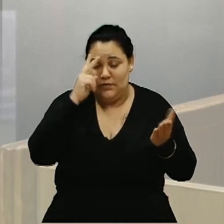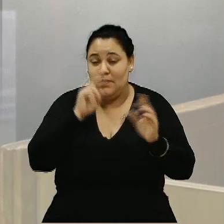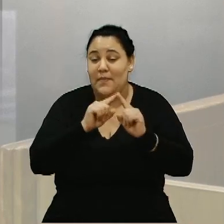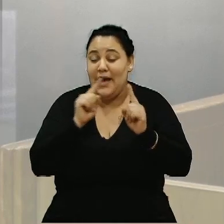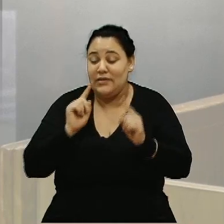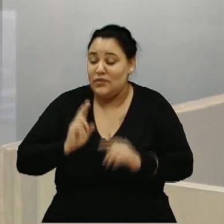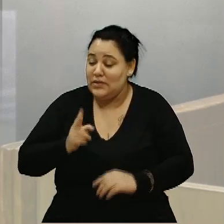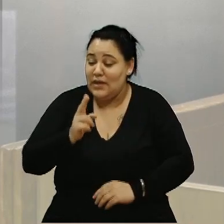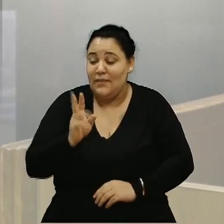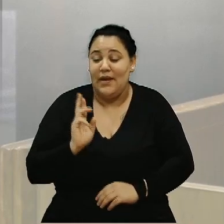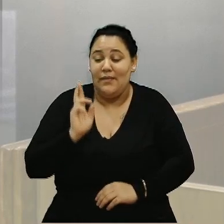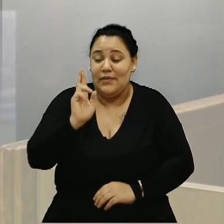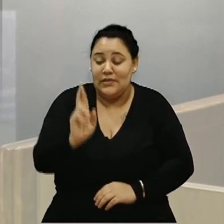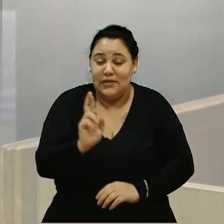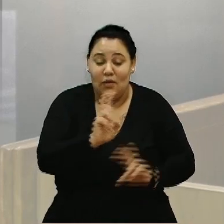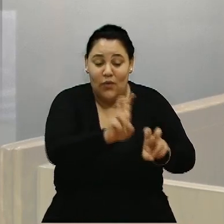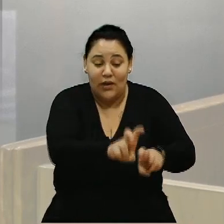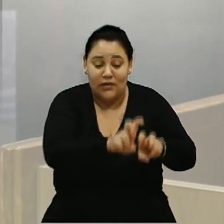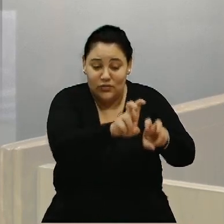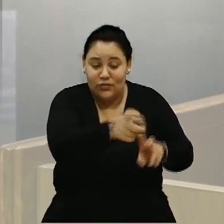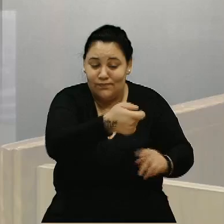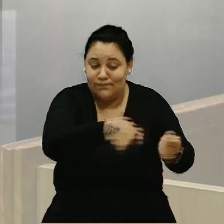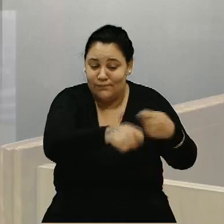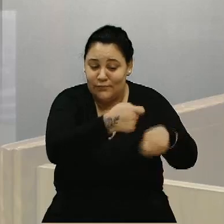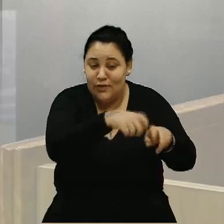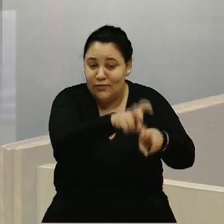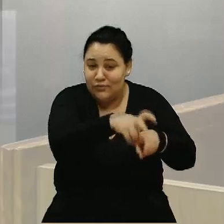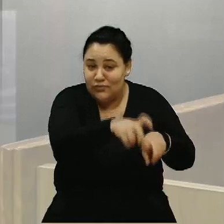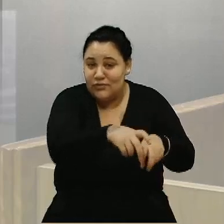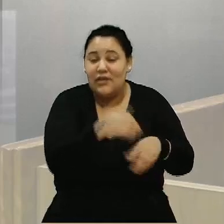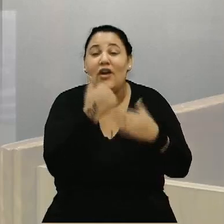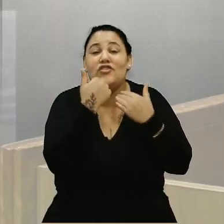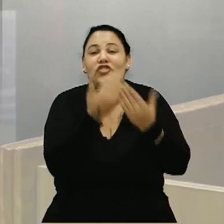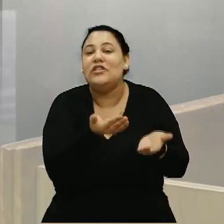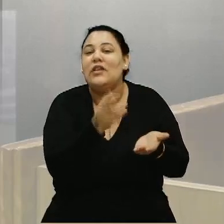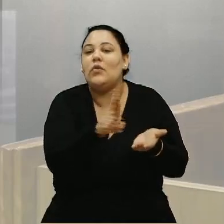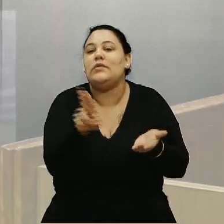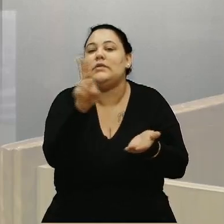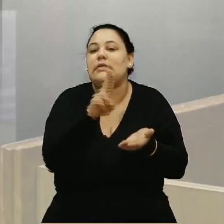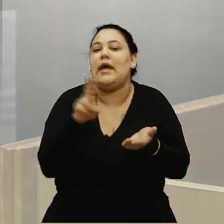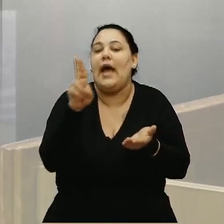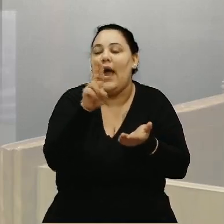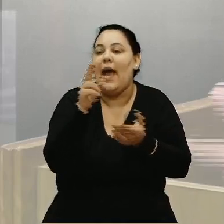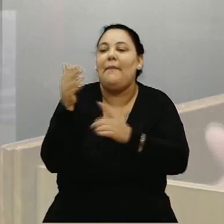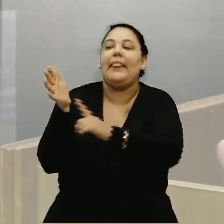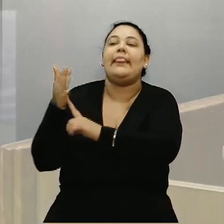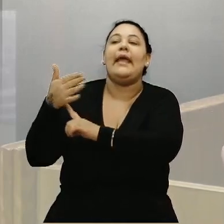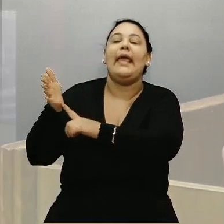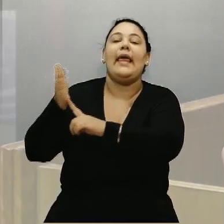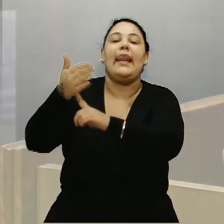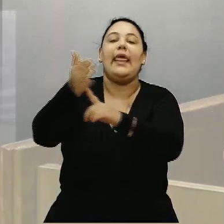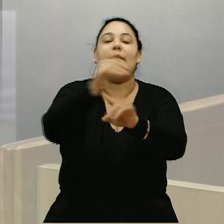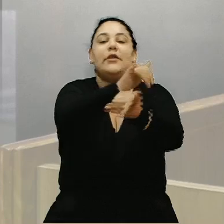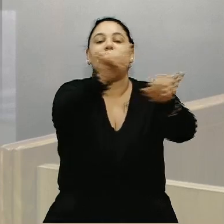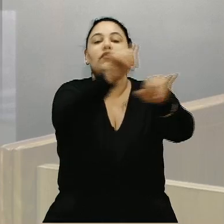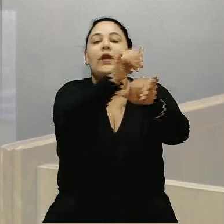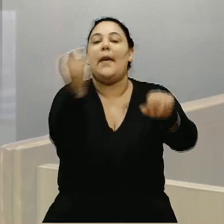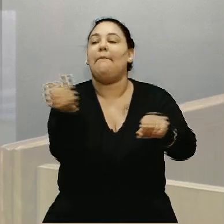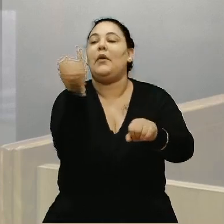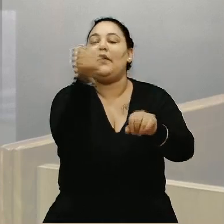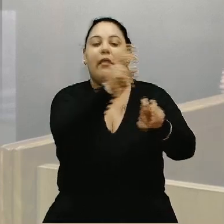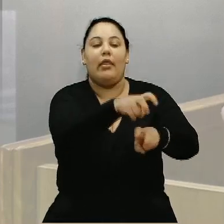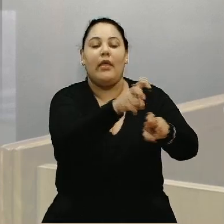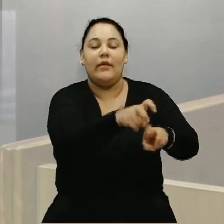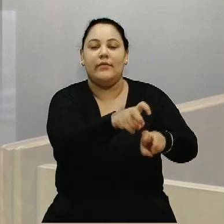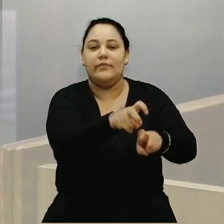o agricultor e o agronegócio, e não adianta a gente usar a bandeirinha do agricultor e do agronegócio em campanha. A gente tem que